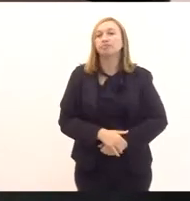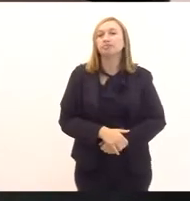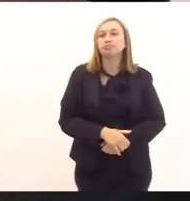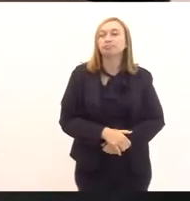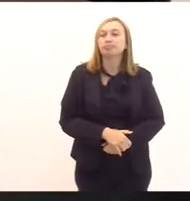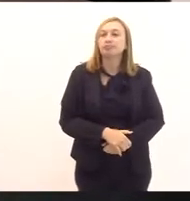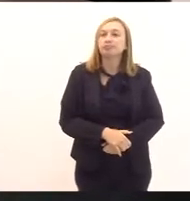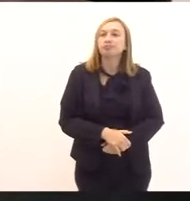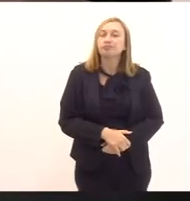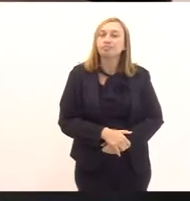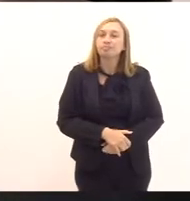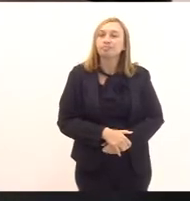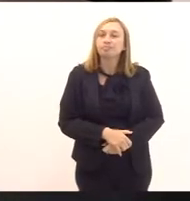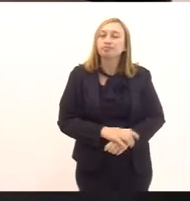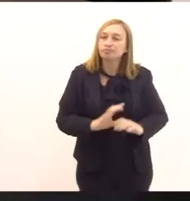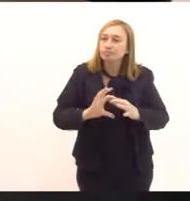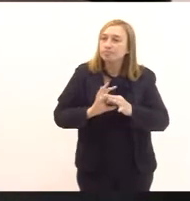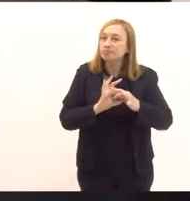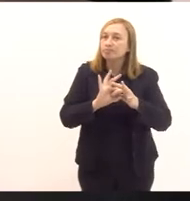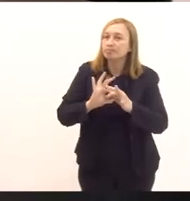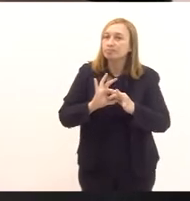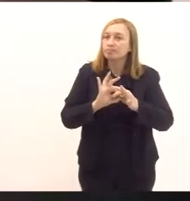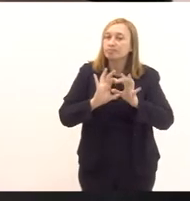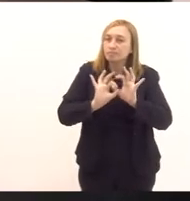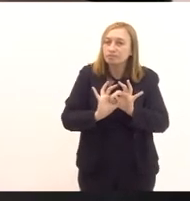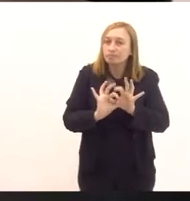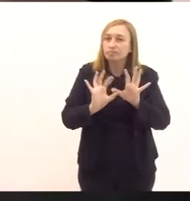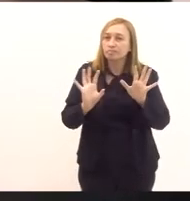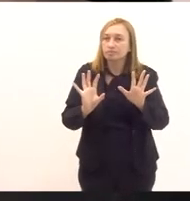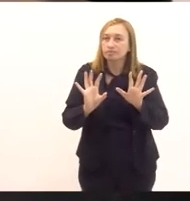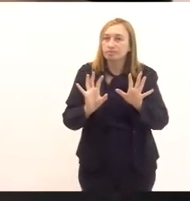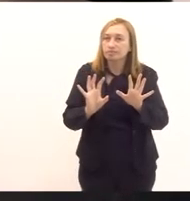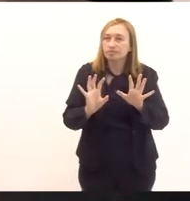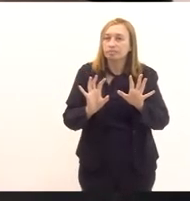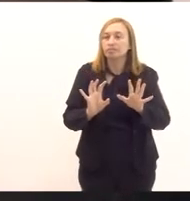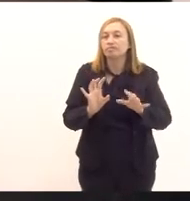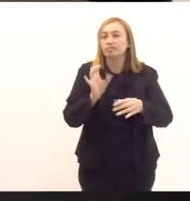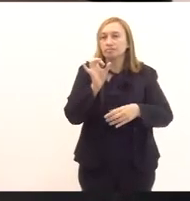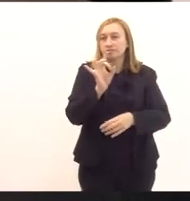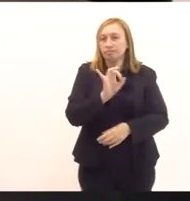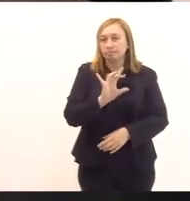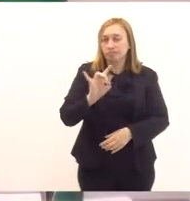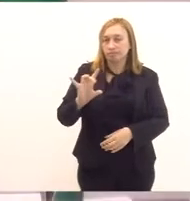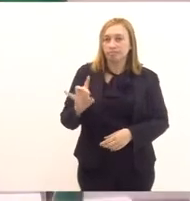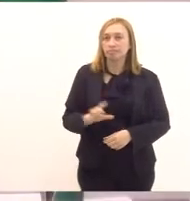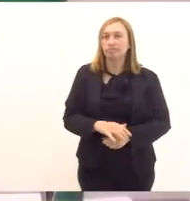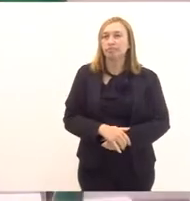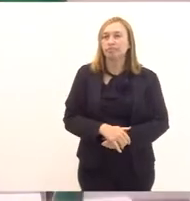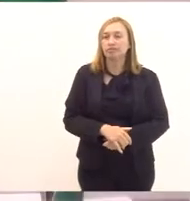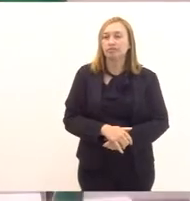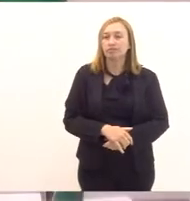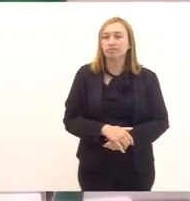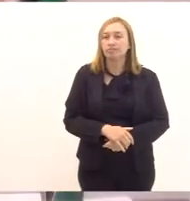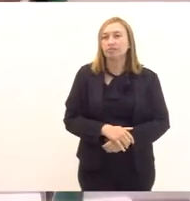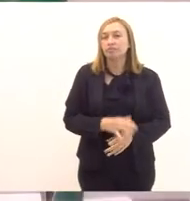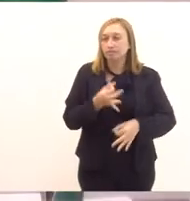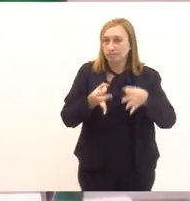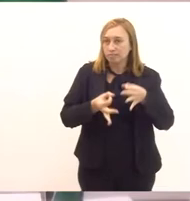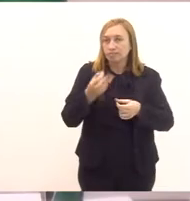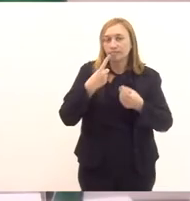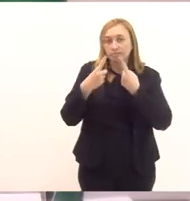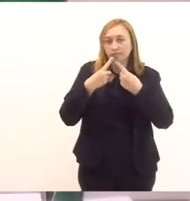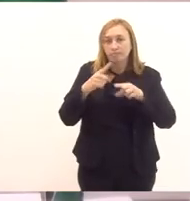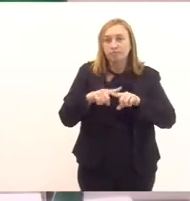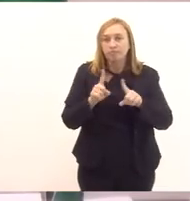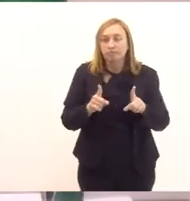há uma harmonia e independência dos entes federativos é uma corrente jurídica é uma discussão